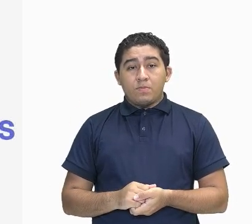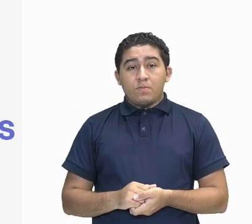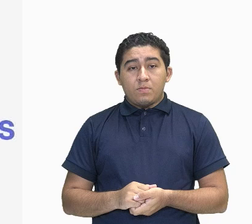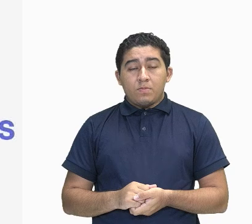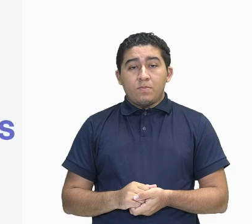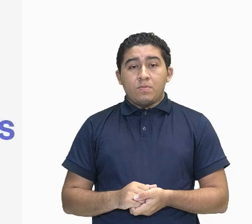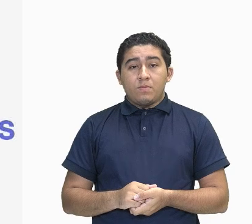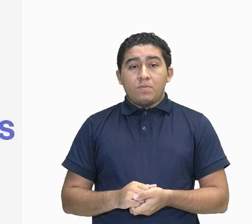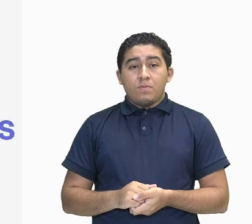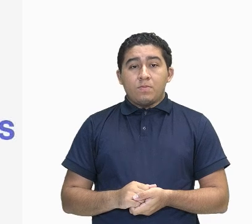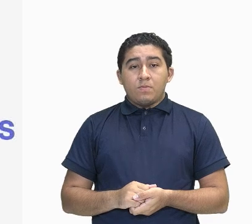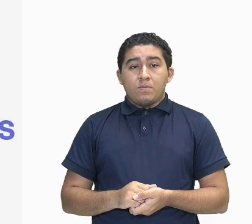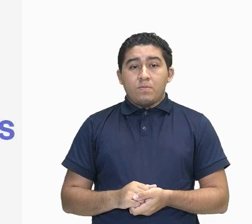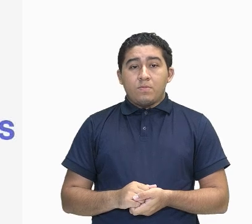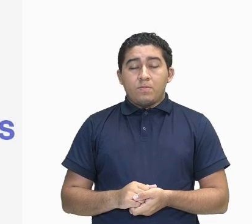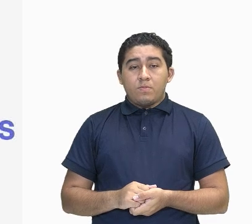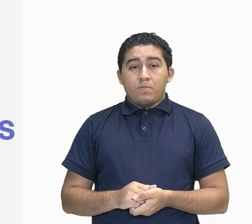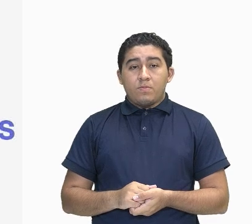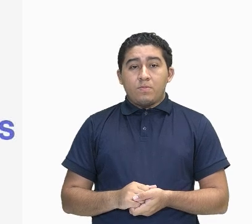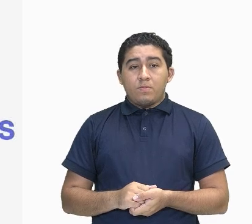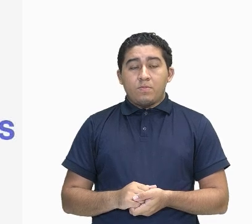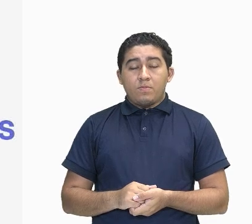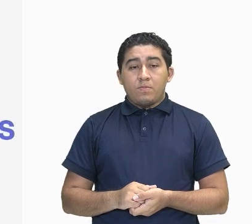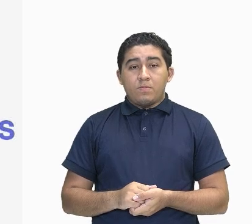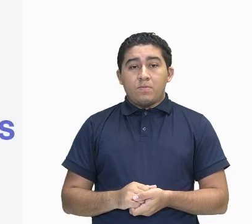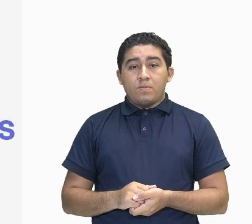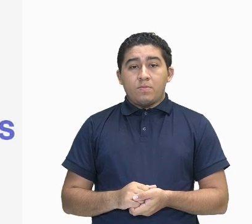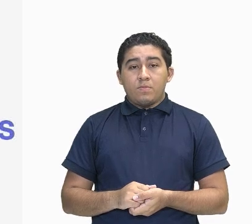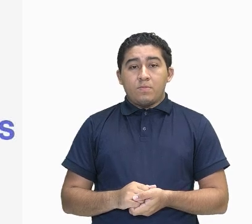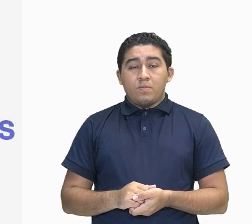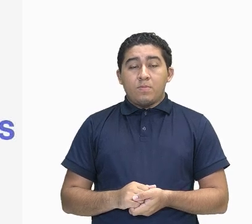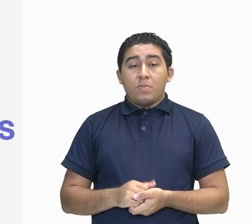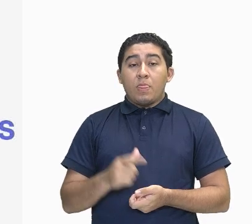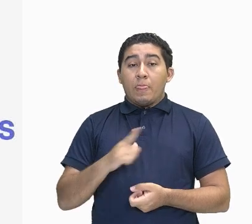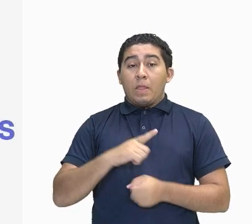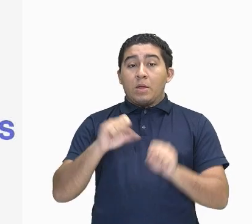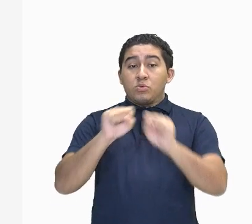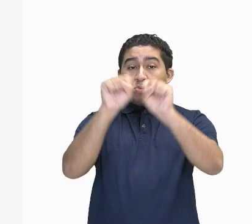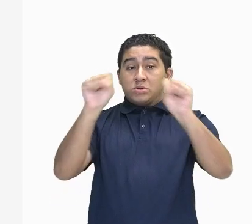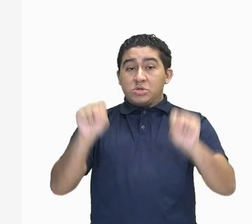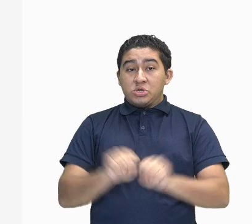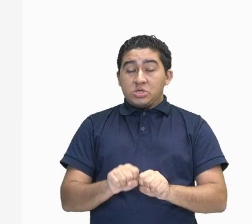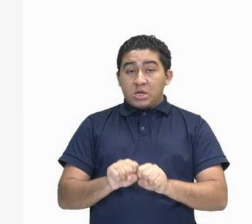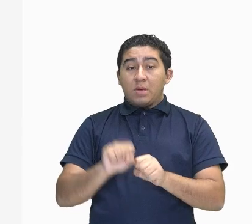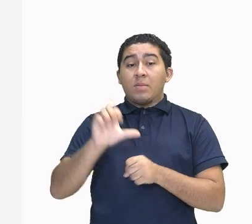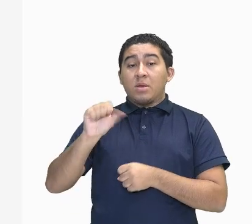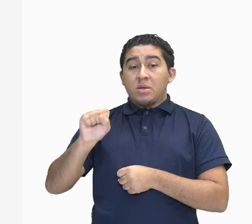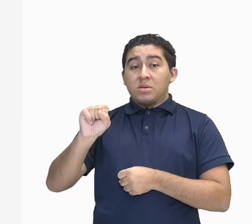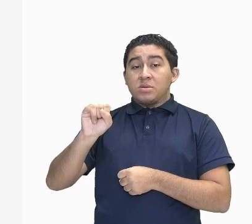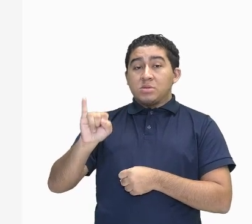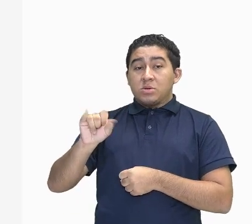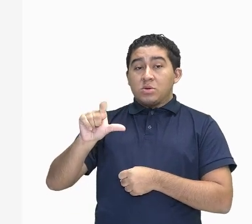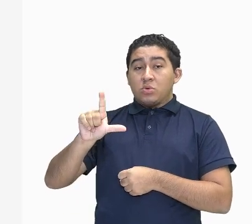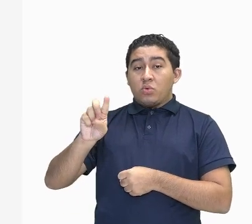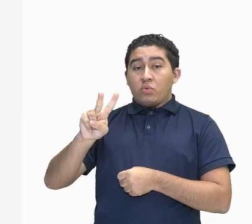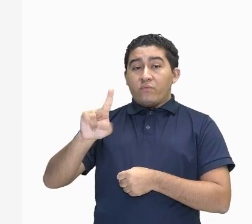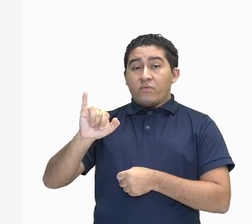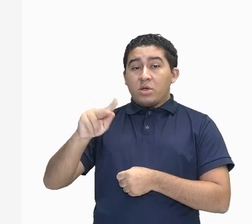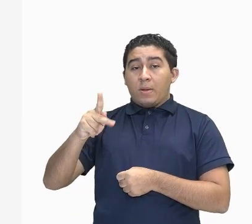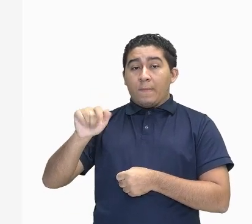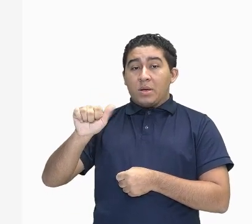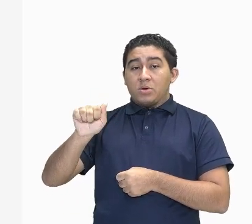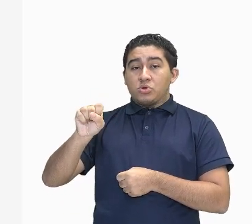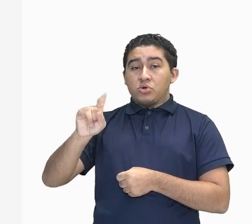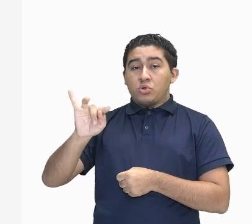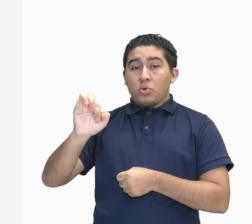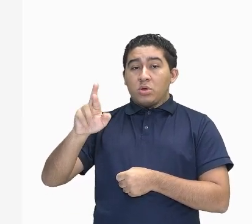silvipastoris, tá? Esses sistemas de silvipastoris, gente, vão combinar árvores com pastagens e